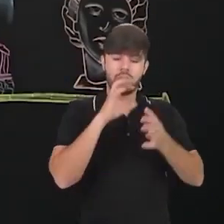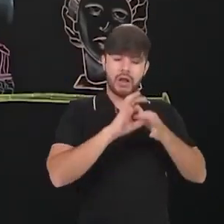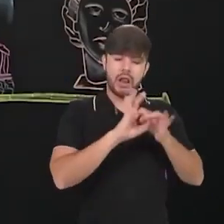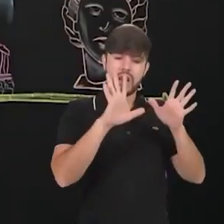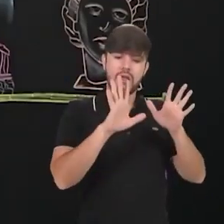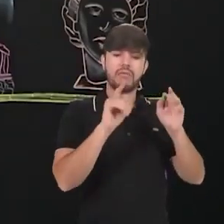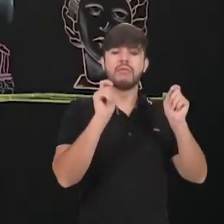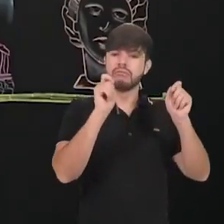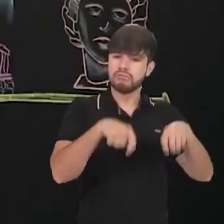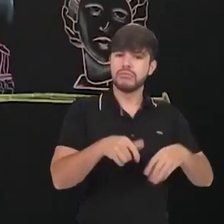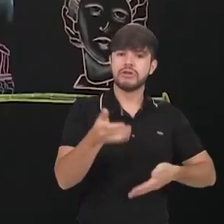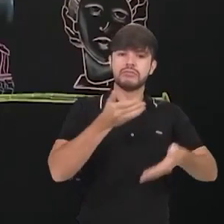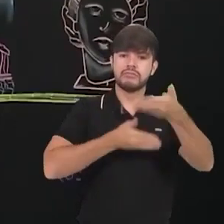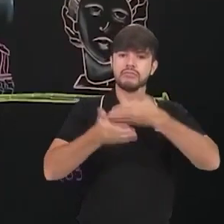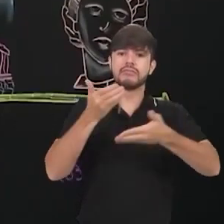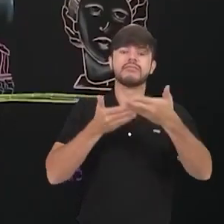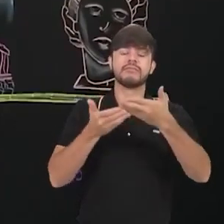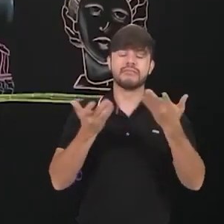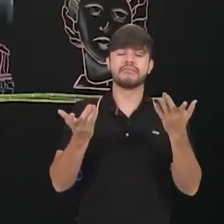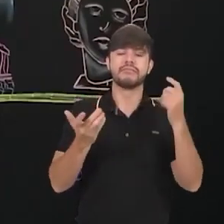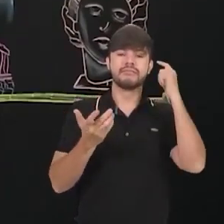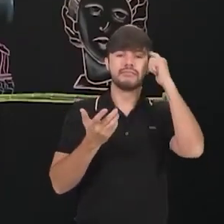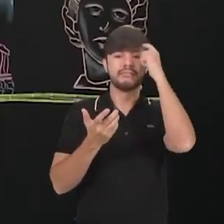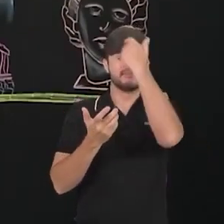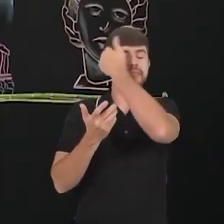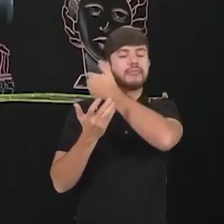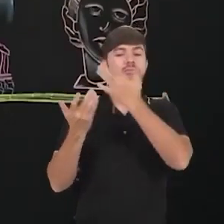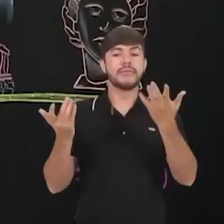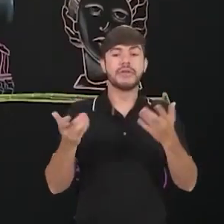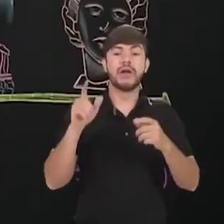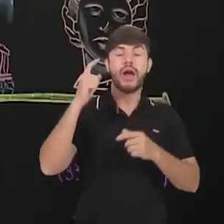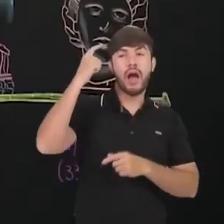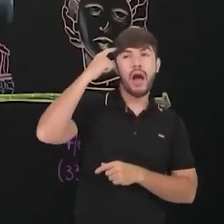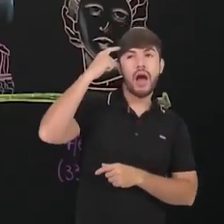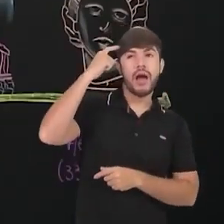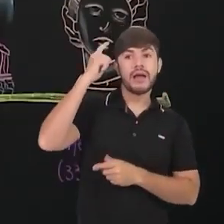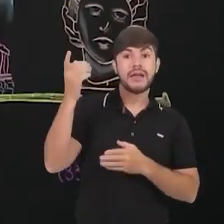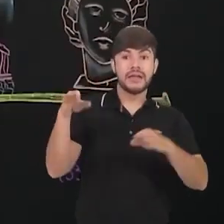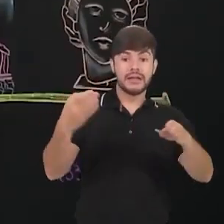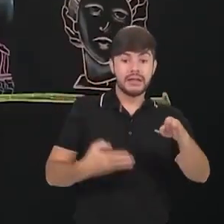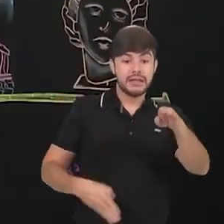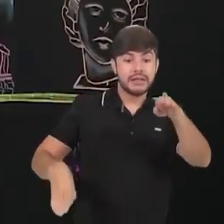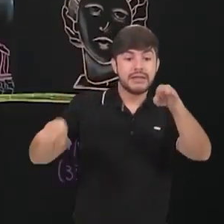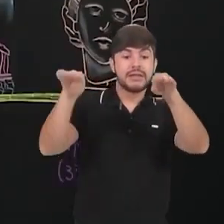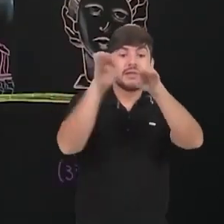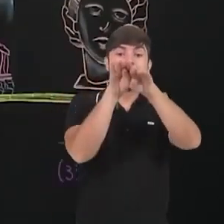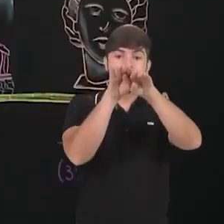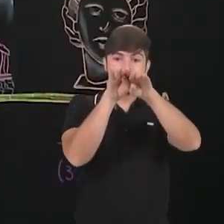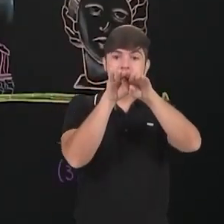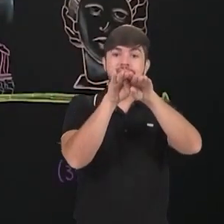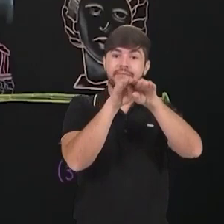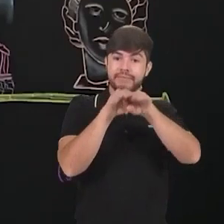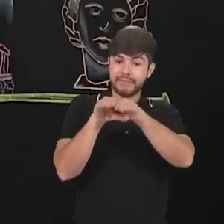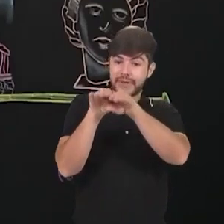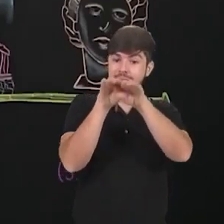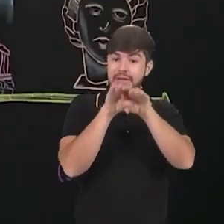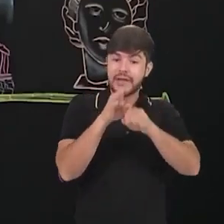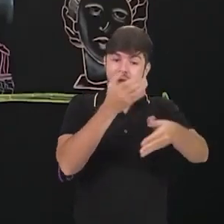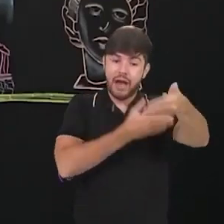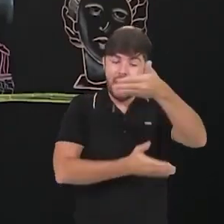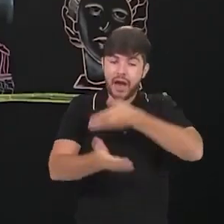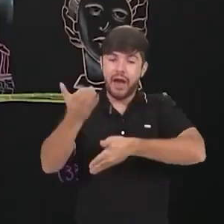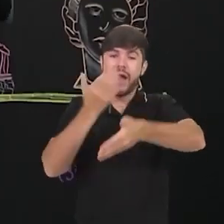das assembleias e das principais discussões políticas. Essa ideia de igualdade na participação das